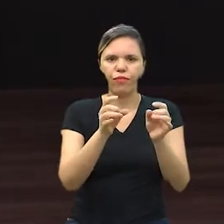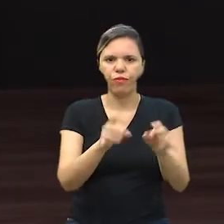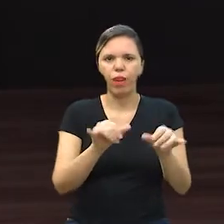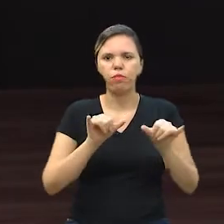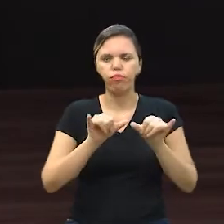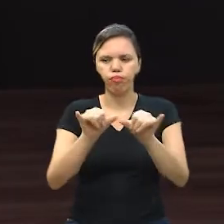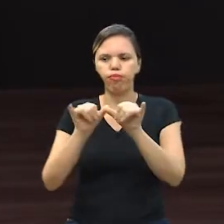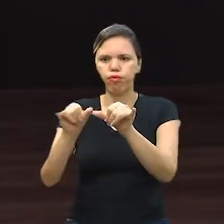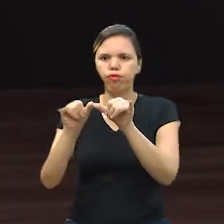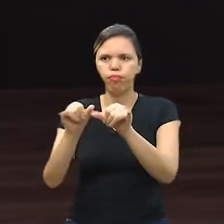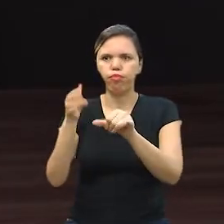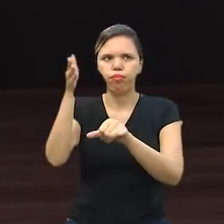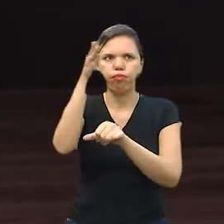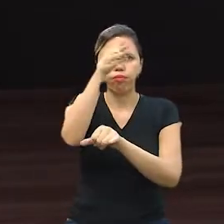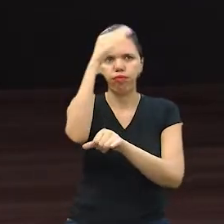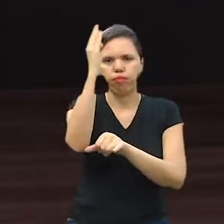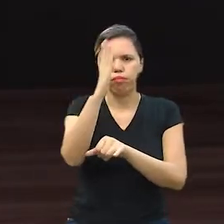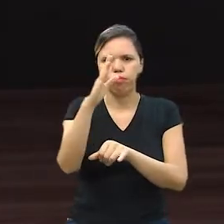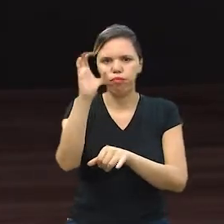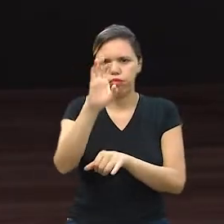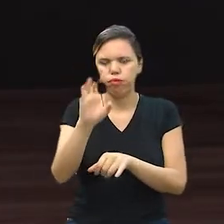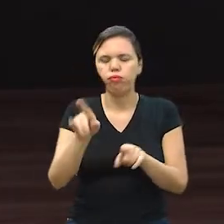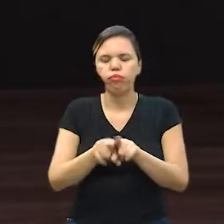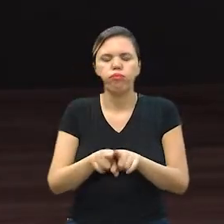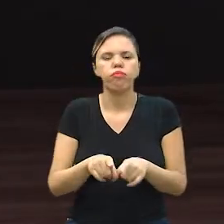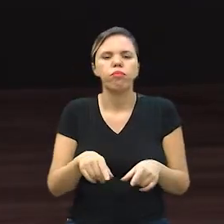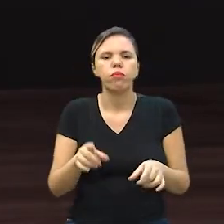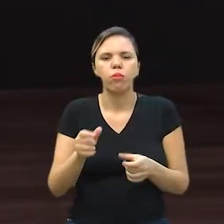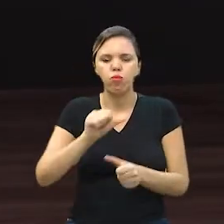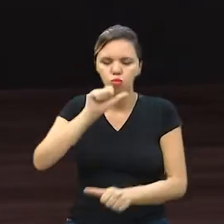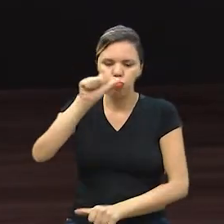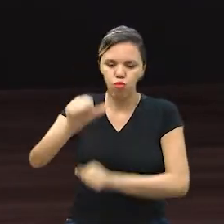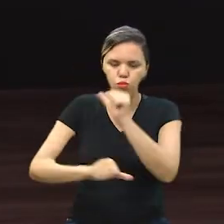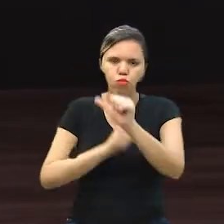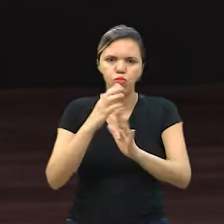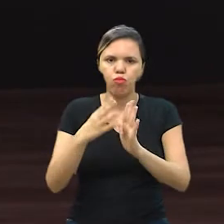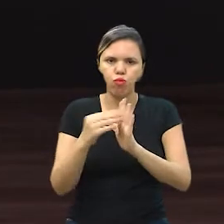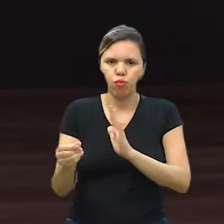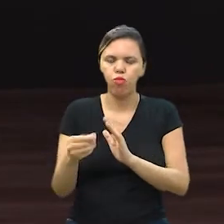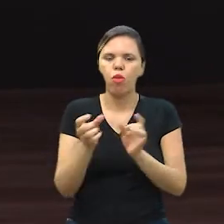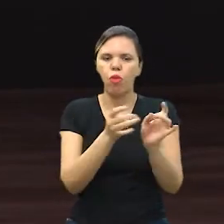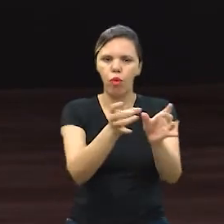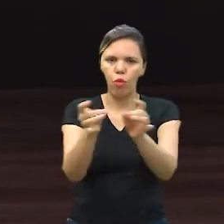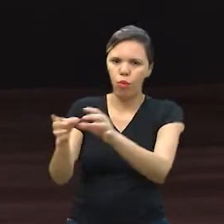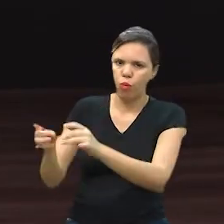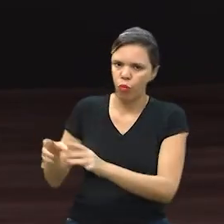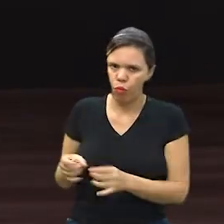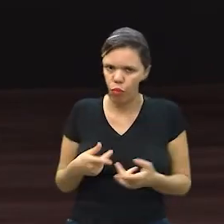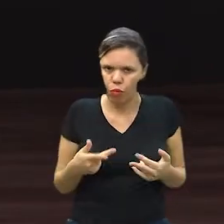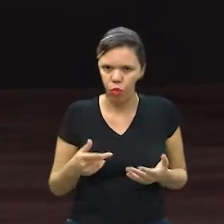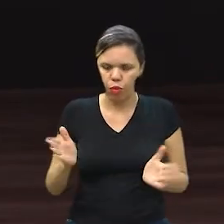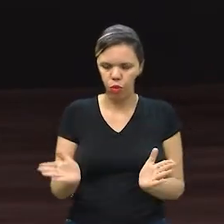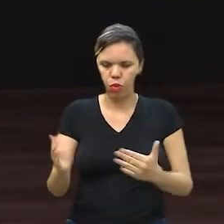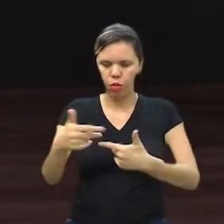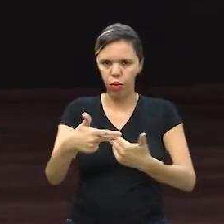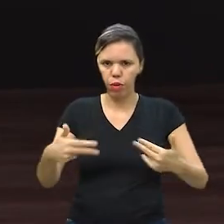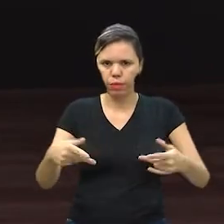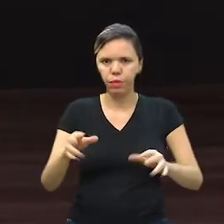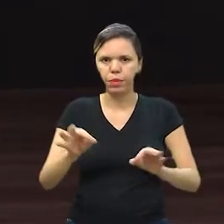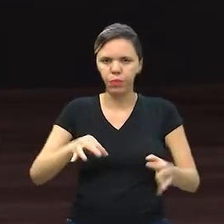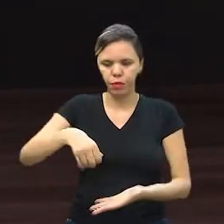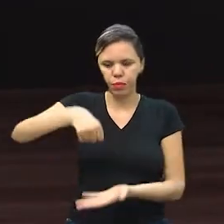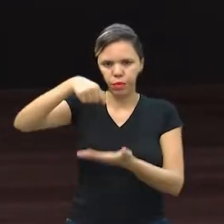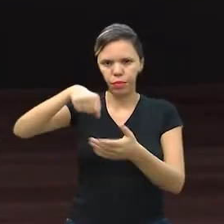para a grande rede de hipermercados e mudaram o modelo de negócio com a comercialização por meio de